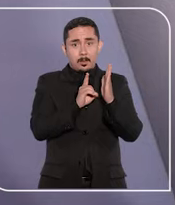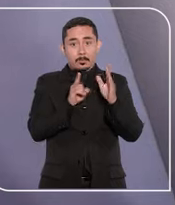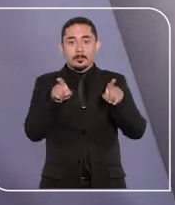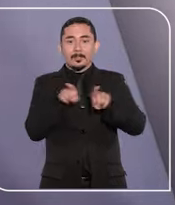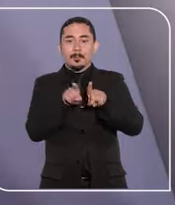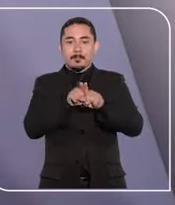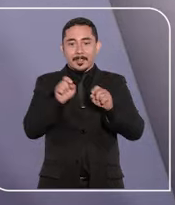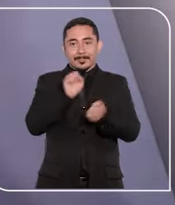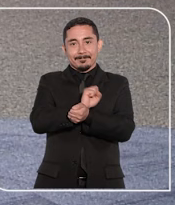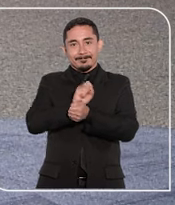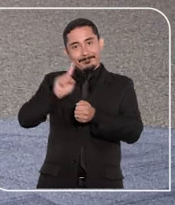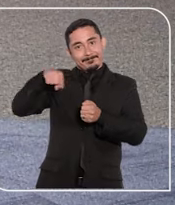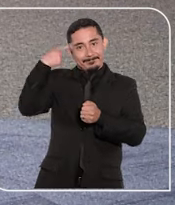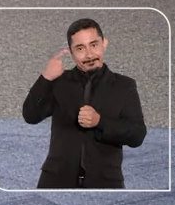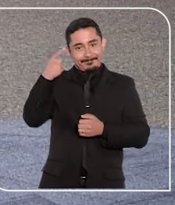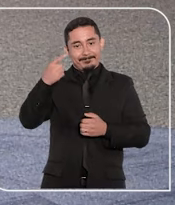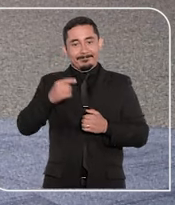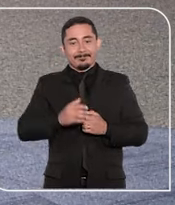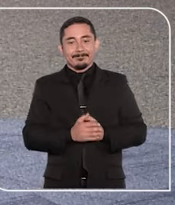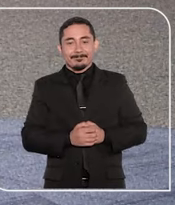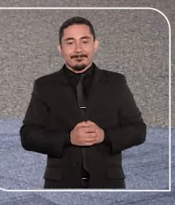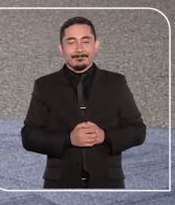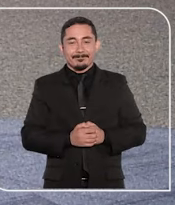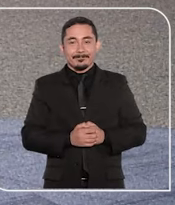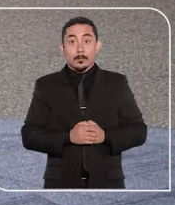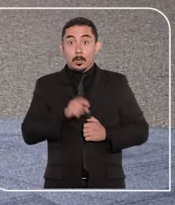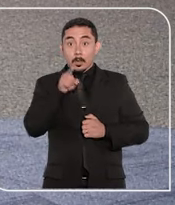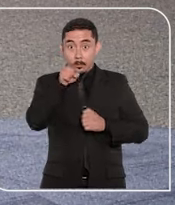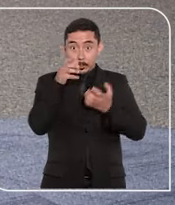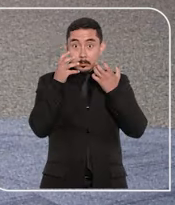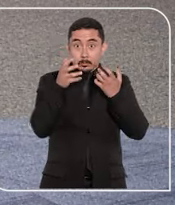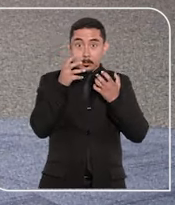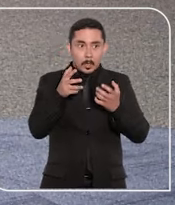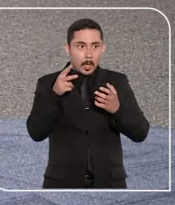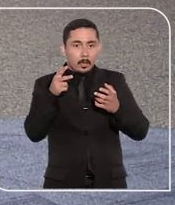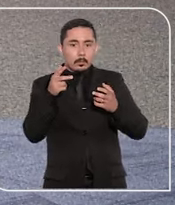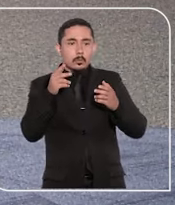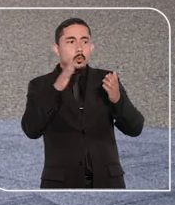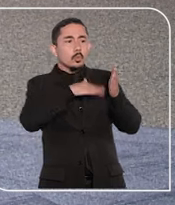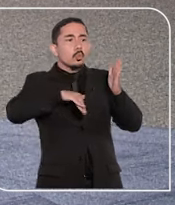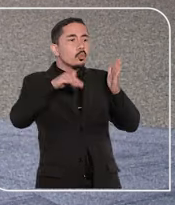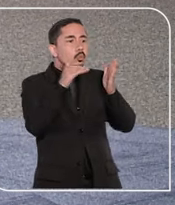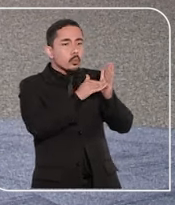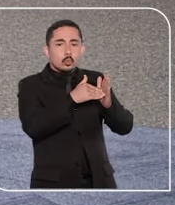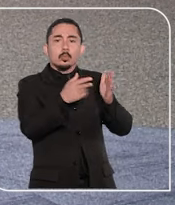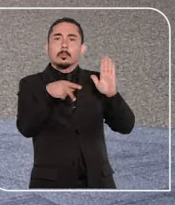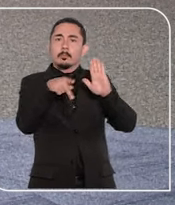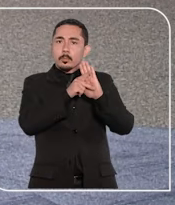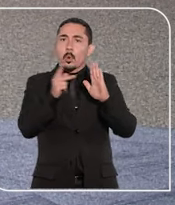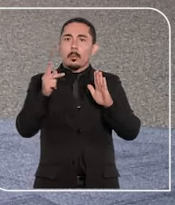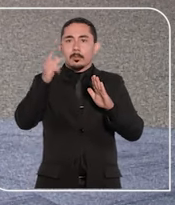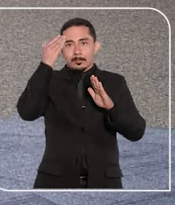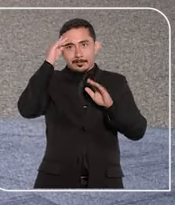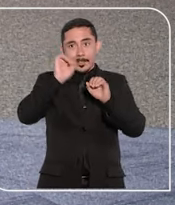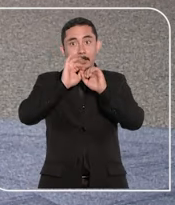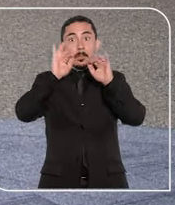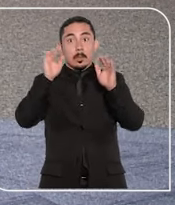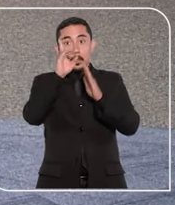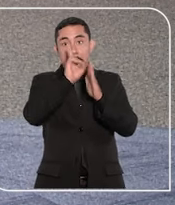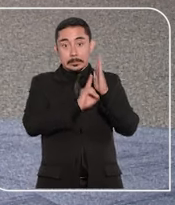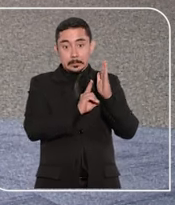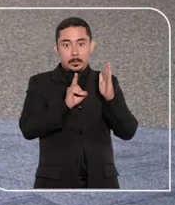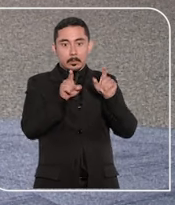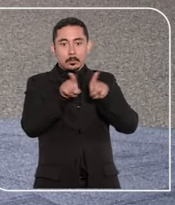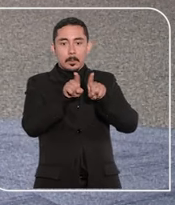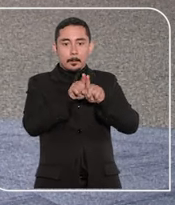no próximo encontro, viu? Se você quiser conferir todas as edições do Entender Direito e tudo que a gente da comunicação